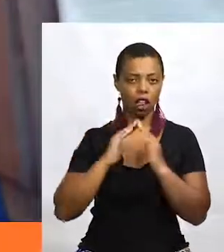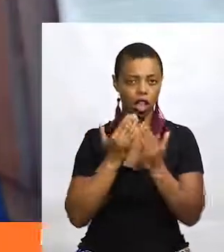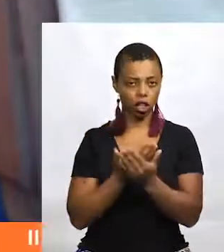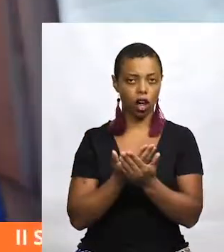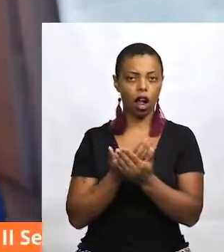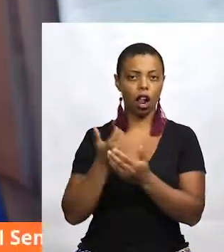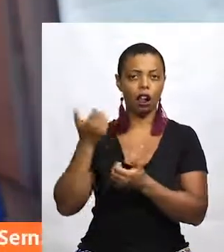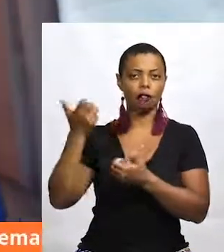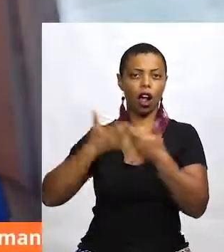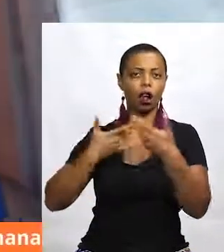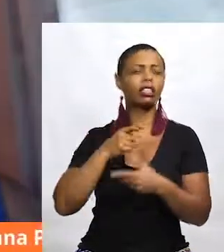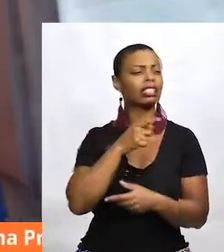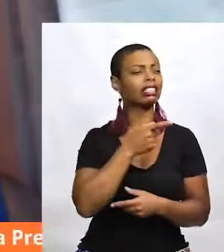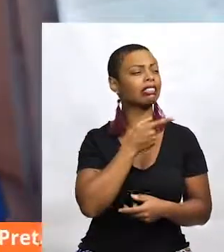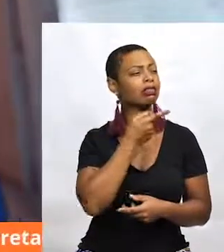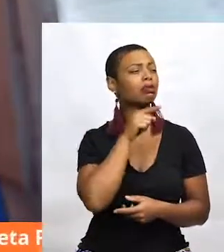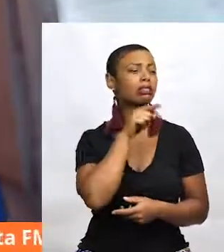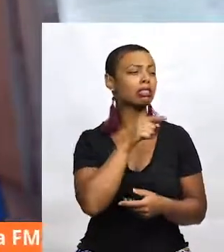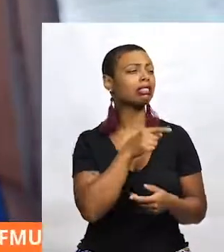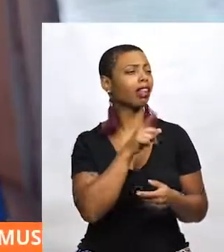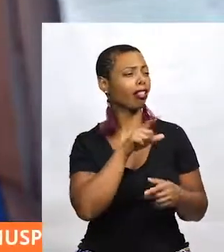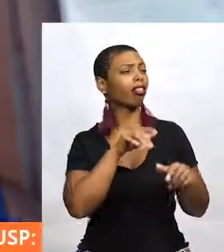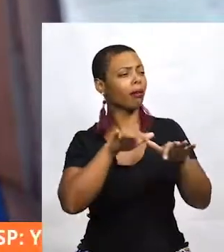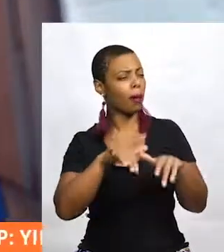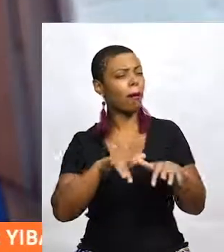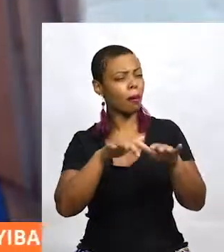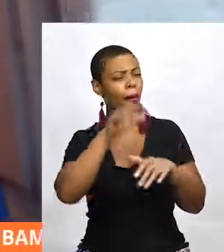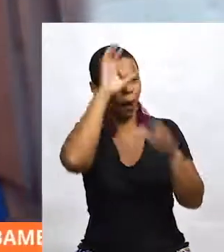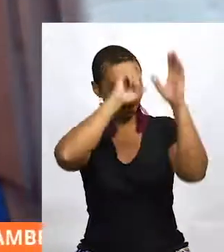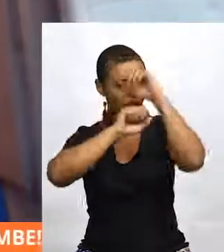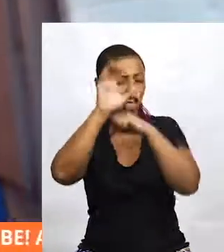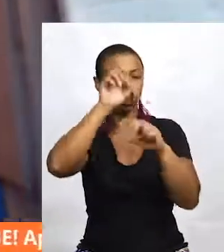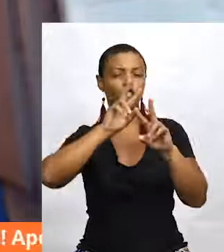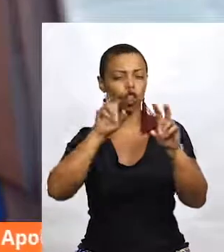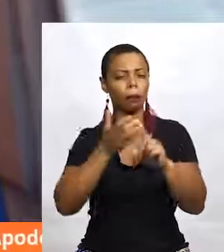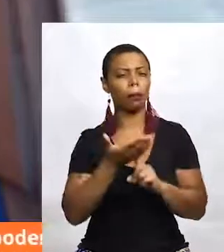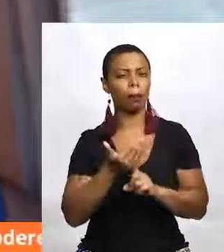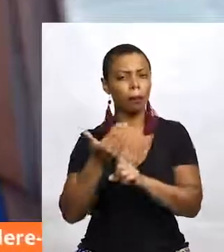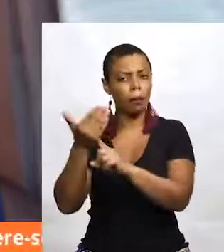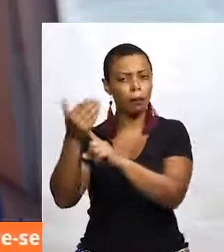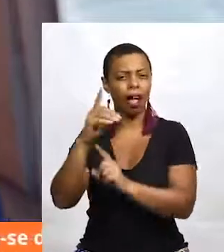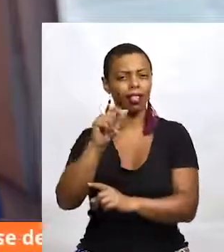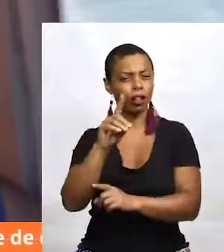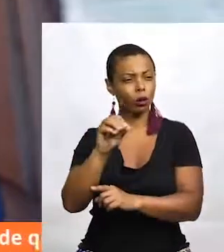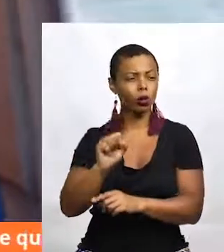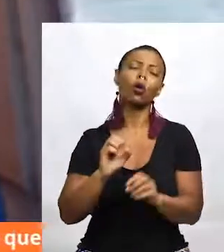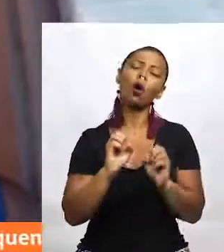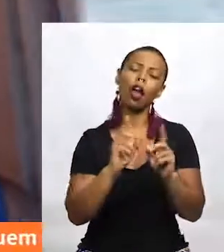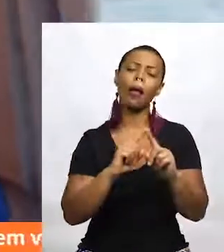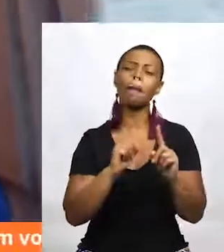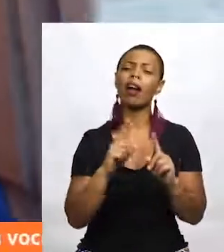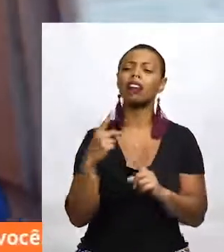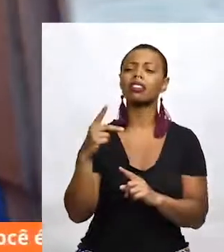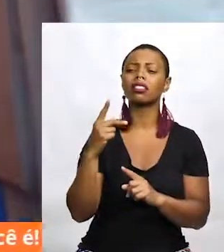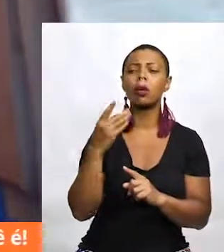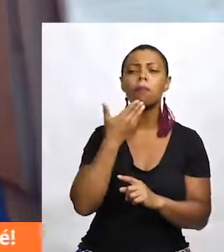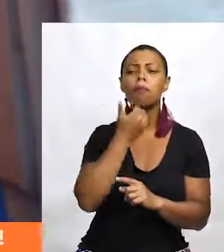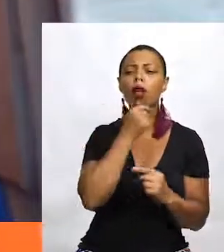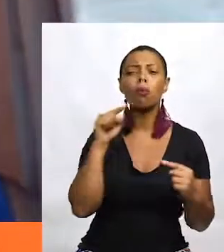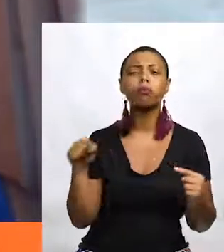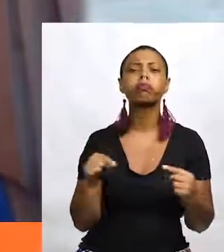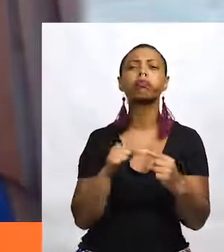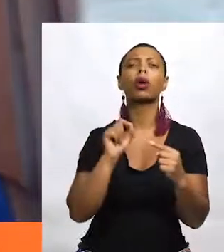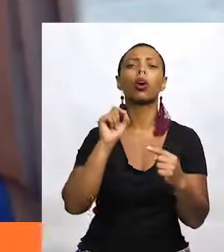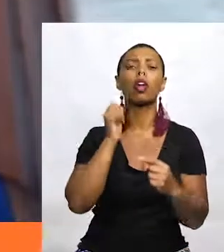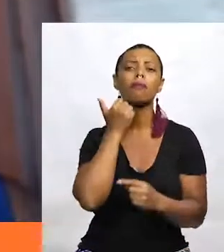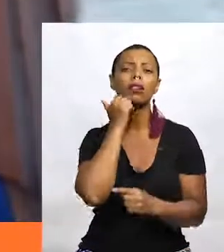de dados, eu sei, mas você não tem talento para processamento de dados, você tem talento para uma ciência mais básica, por que, que você não tenta matemática,